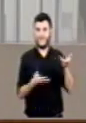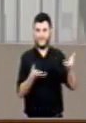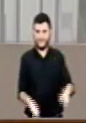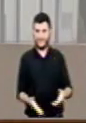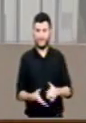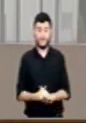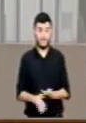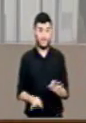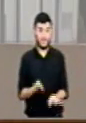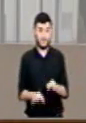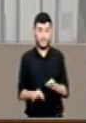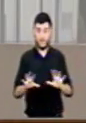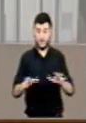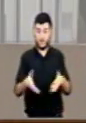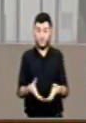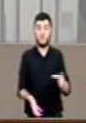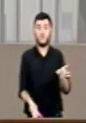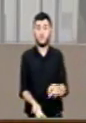em conjunto,